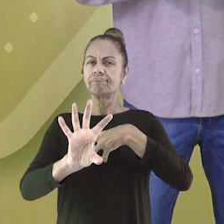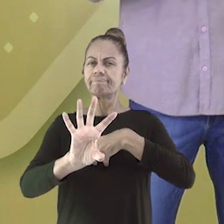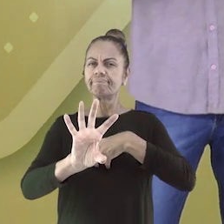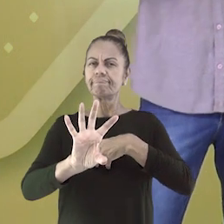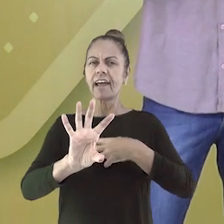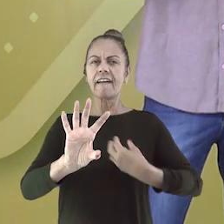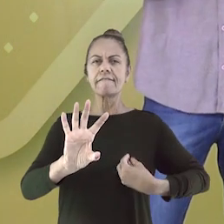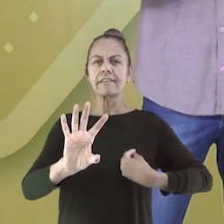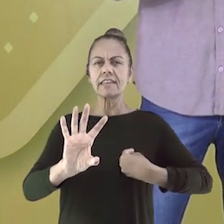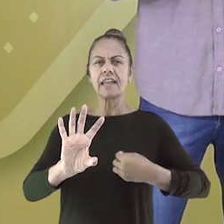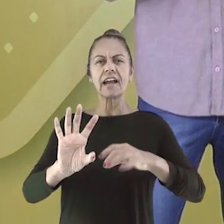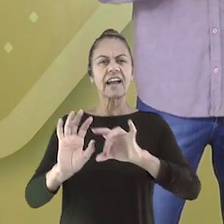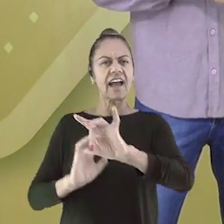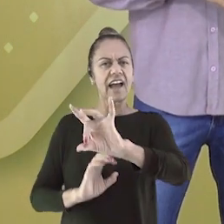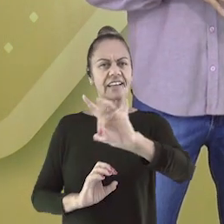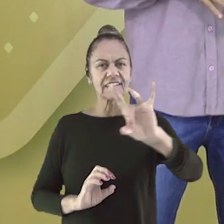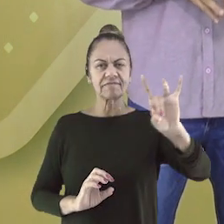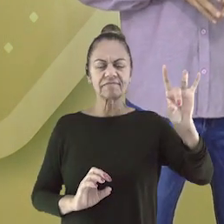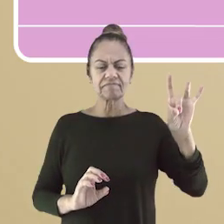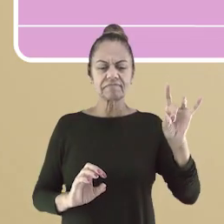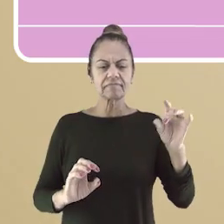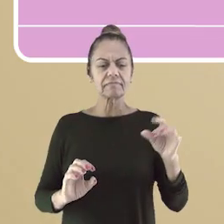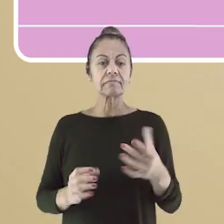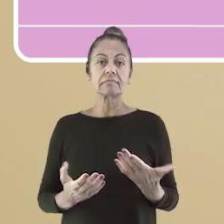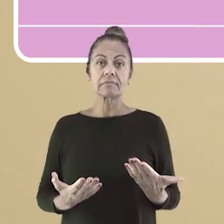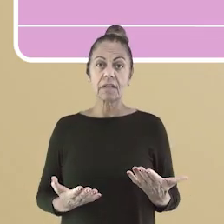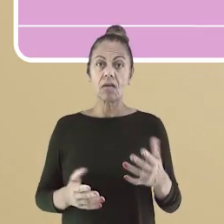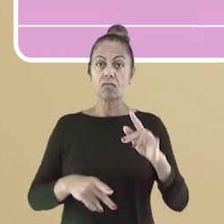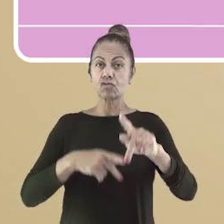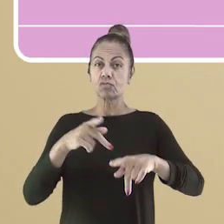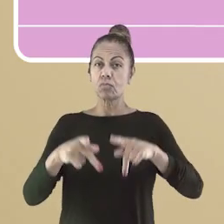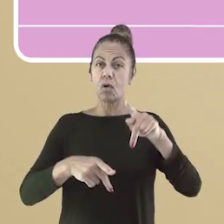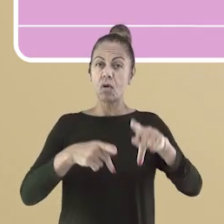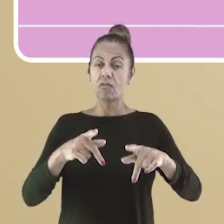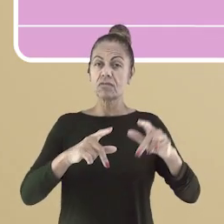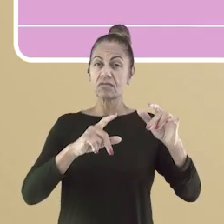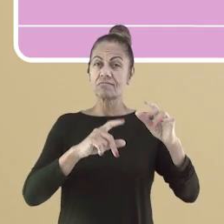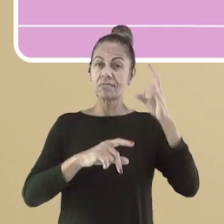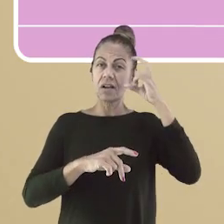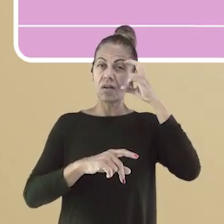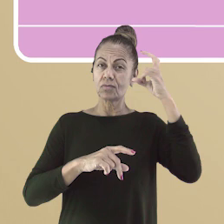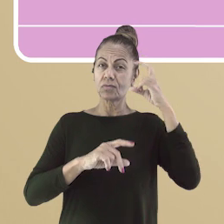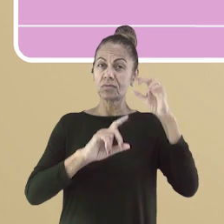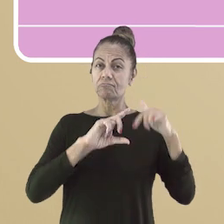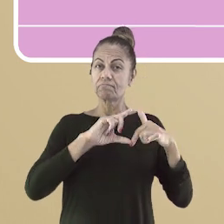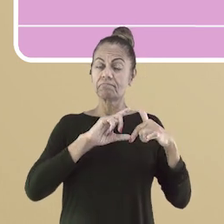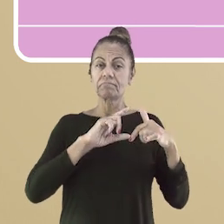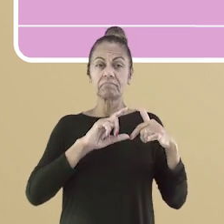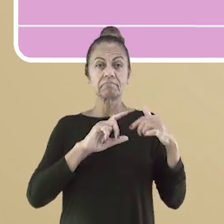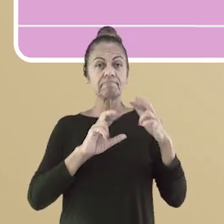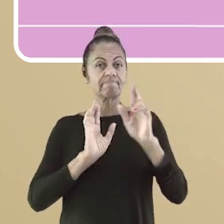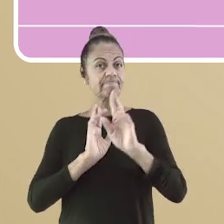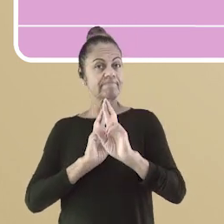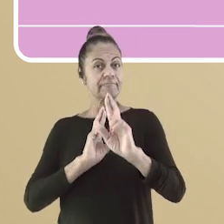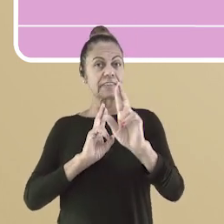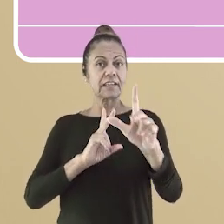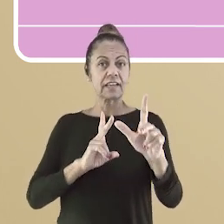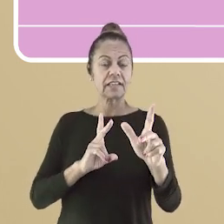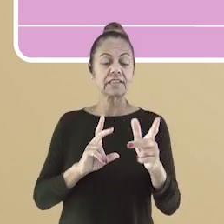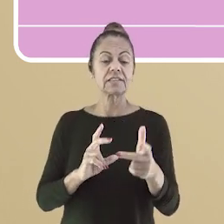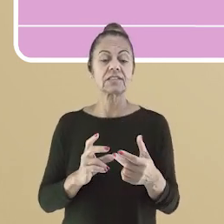em sua relação com os modos de vida. Diferentes povos e culturas têm interpretações próprias dos seus